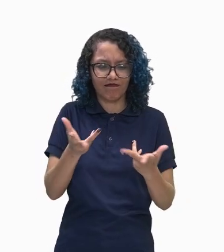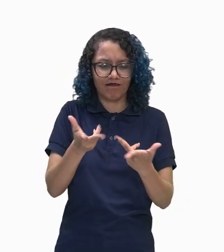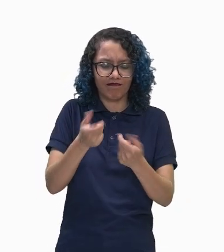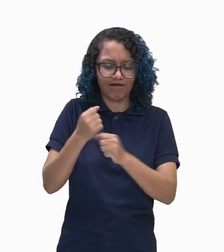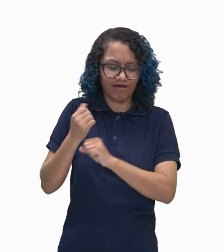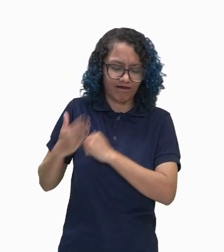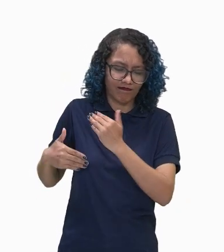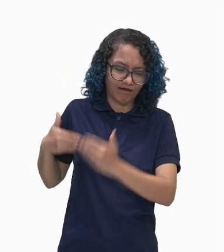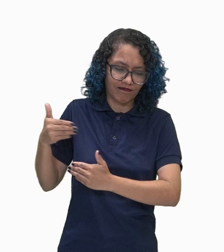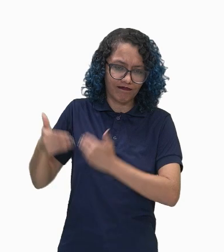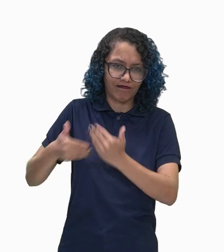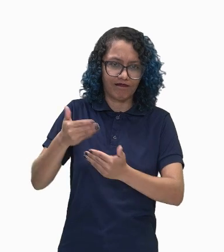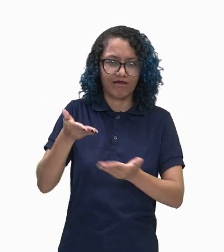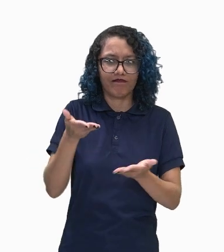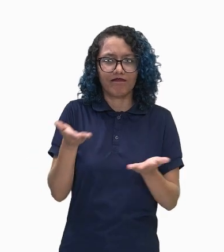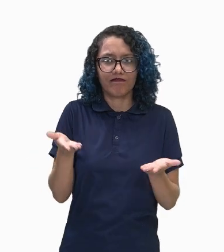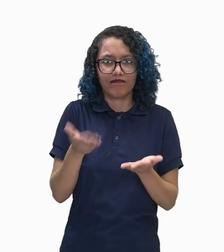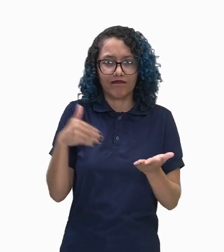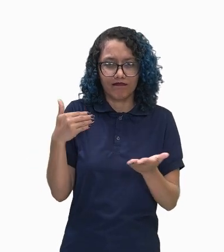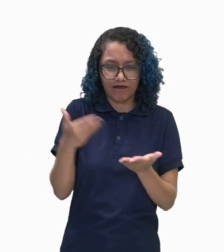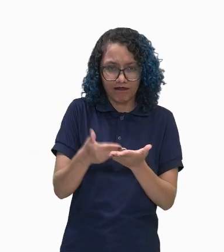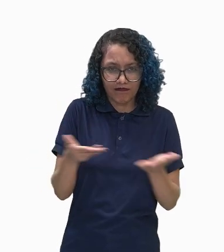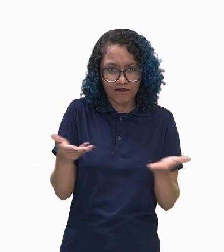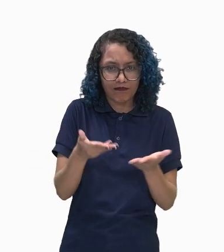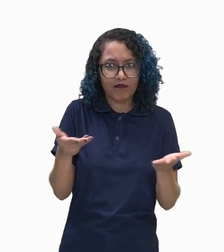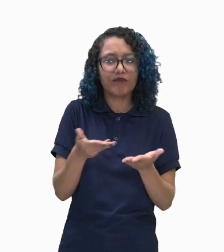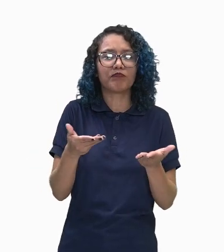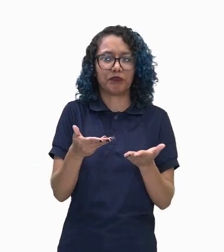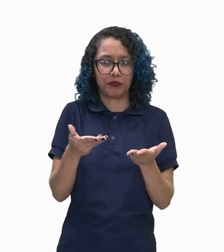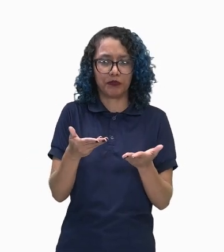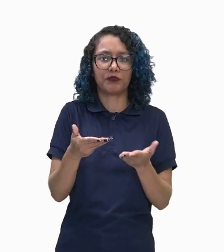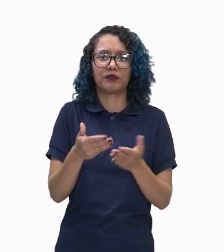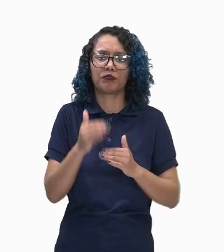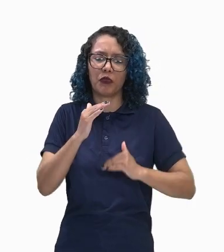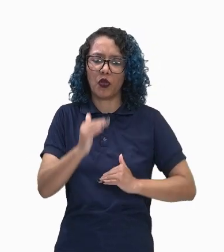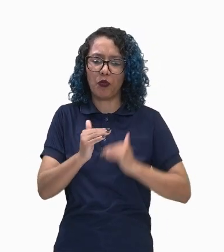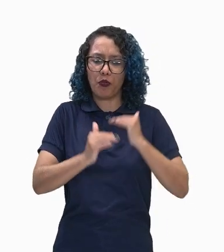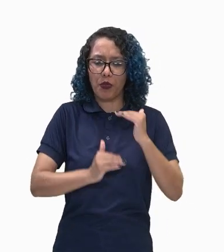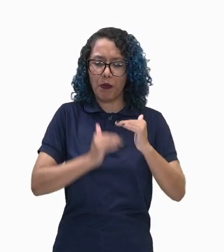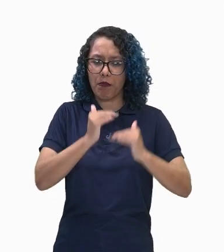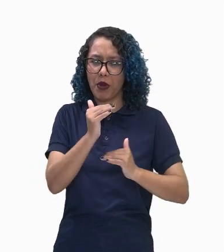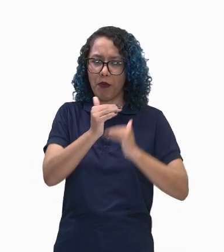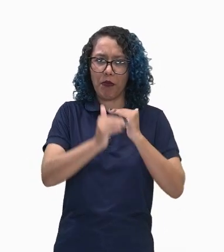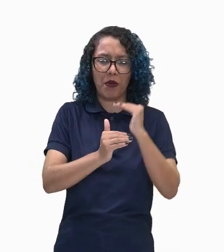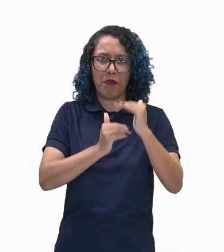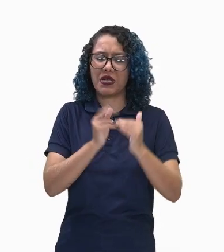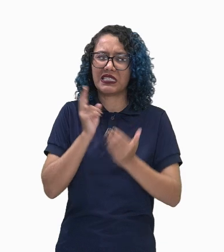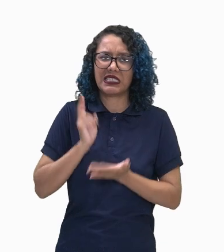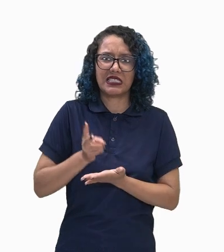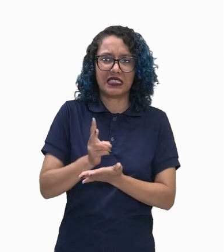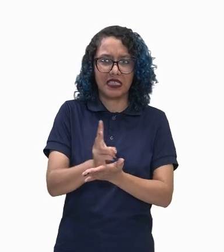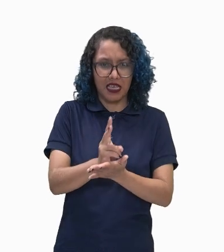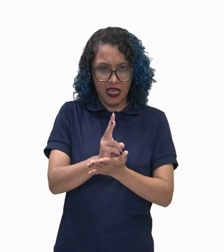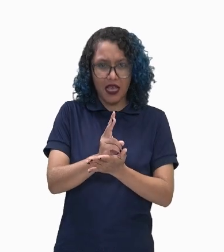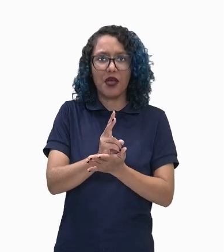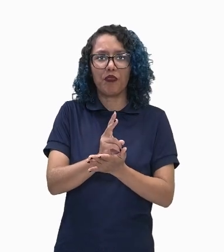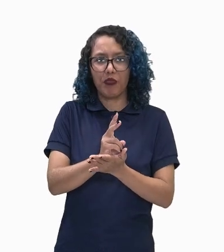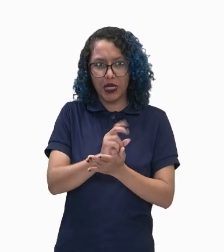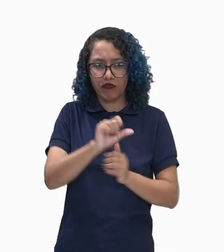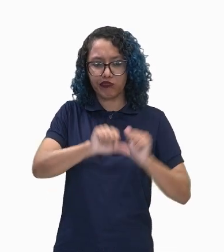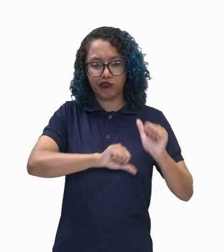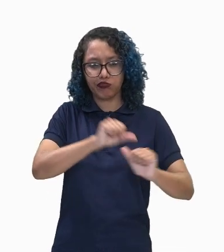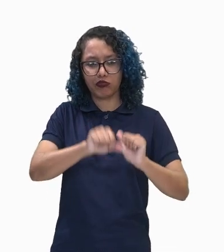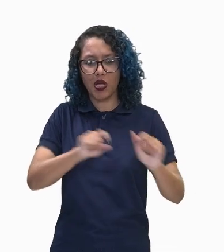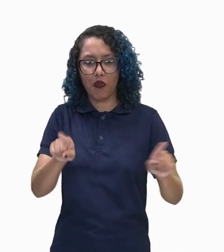séculos, até se tornarem o que são hoje. Eles foram evoluindo constantemente e assim formando a música que ouvimos e podemos